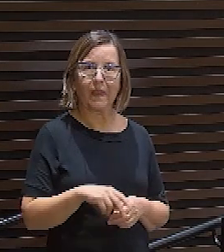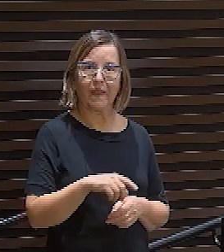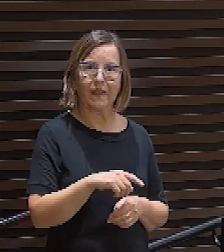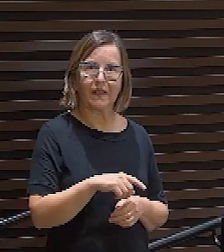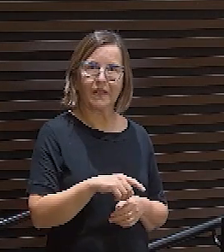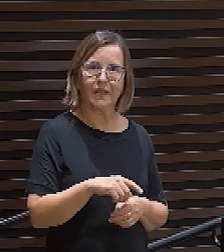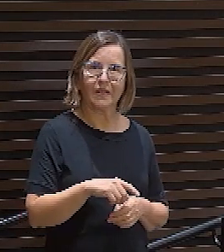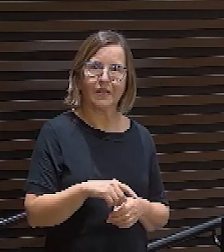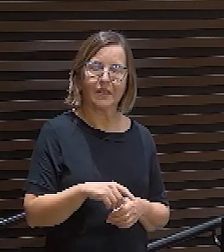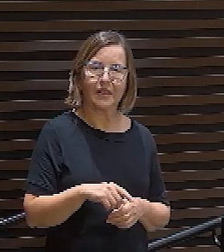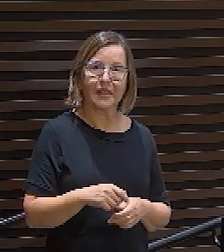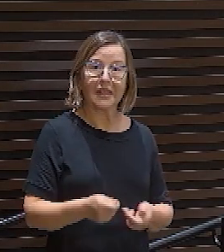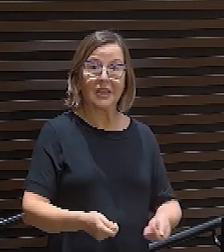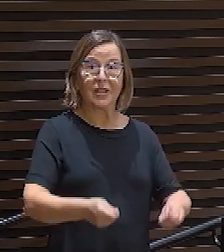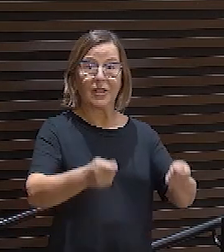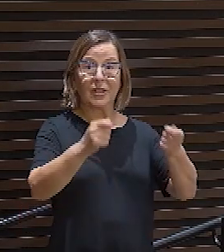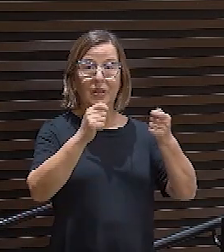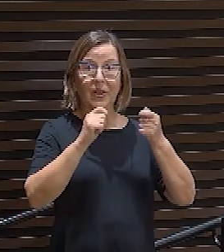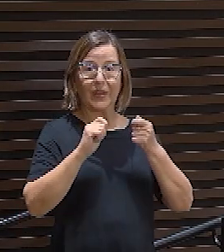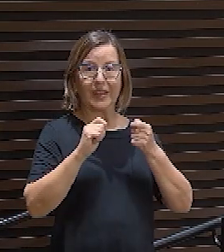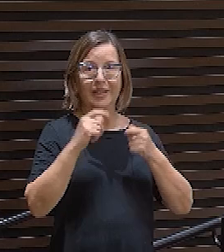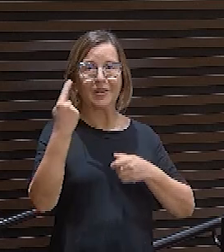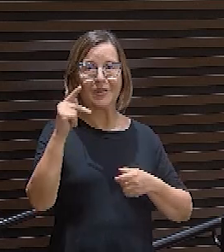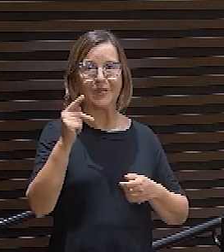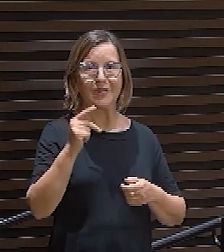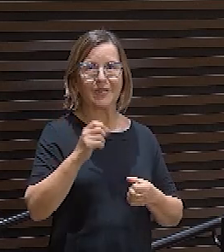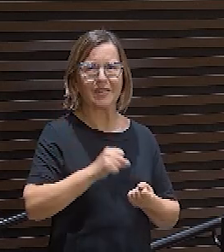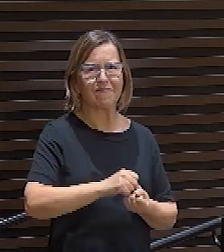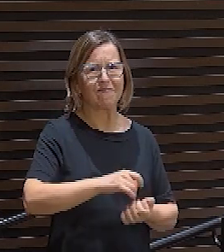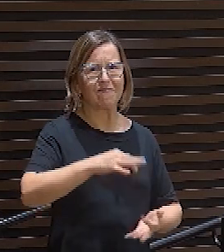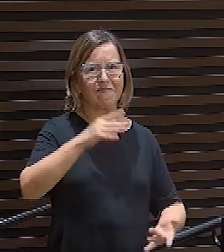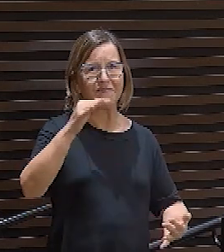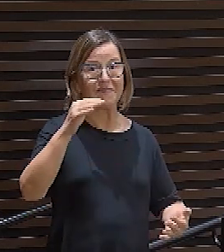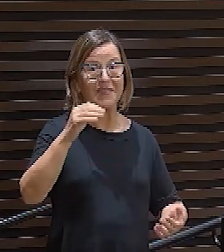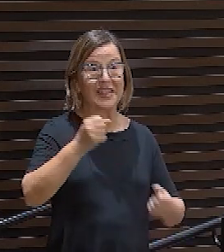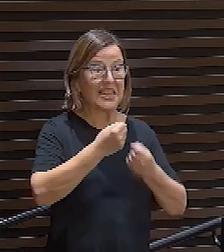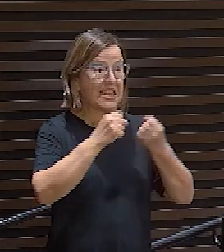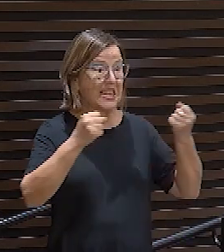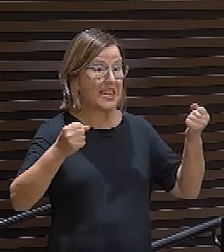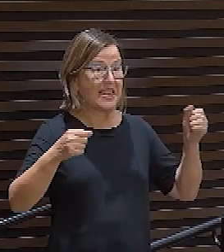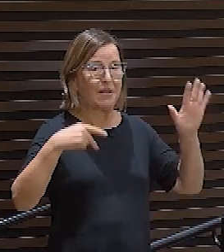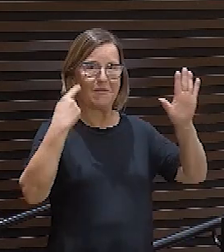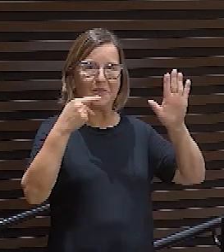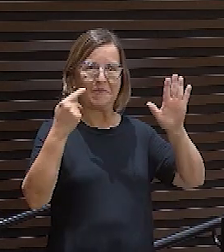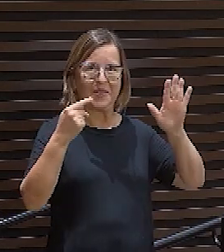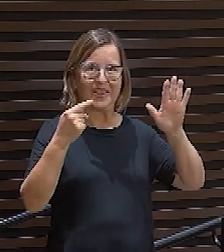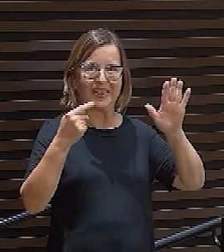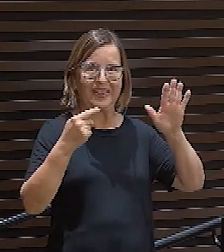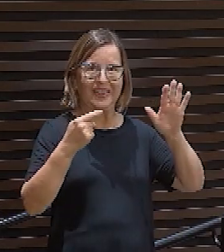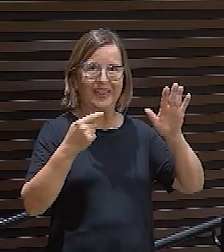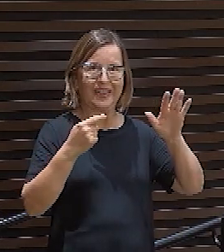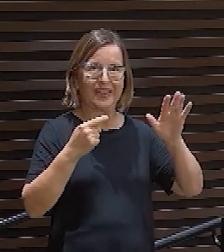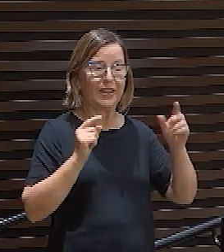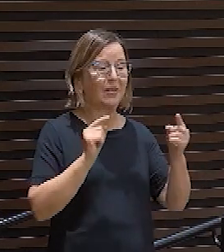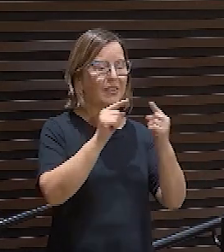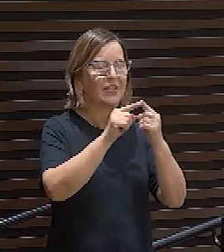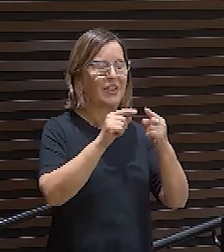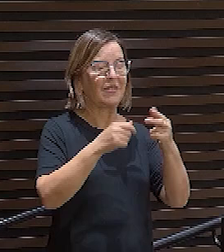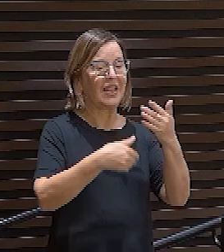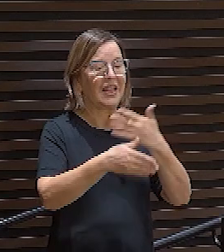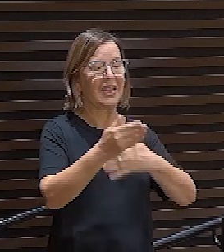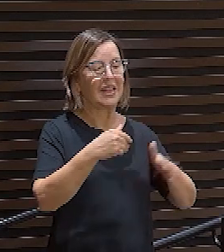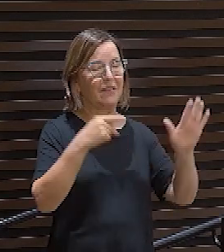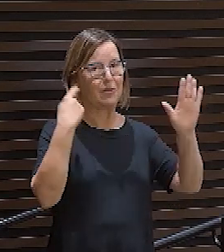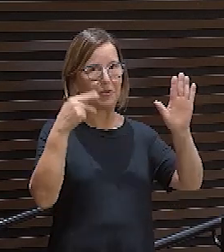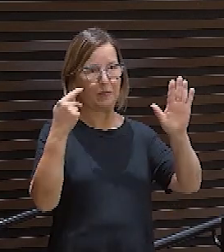novo doadas as suas preciosas e muito grandes promessas, para que por elas vos